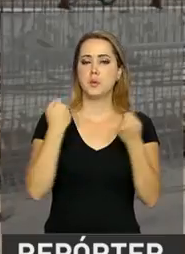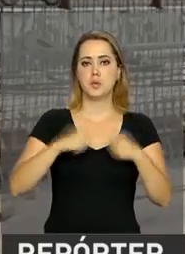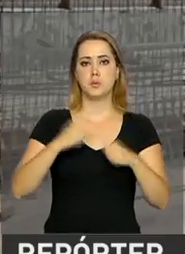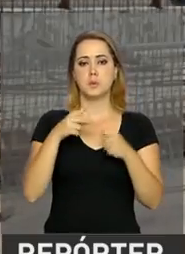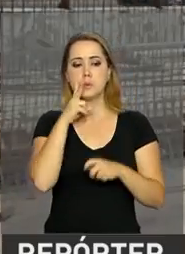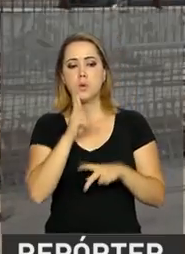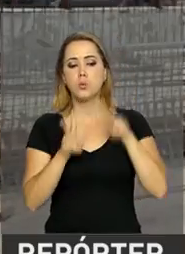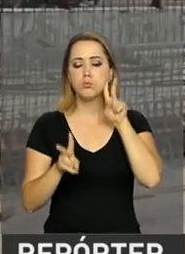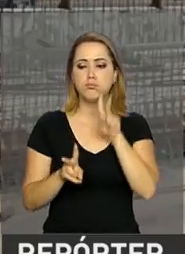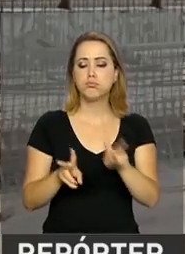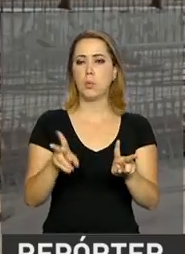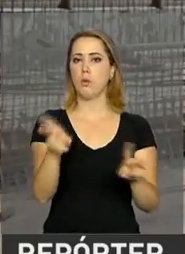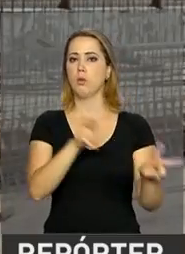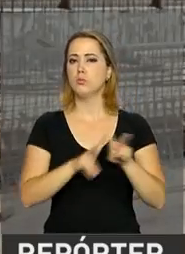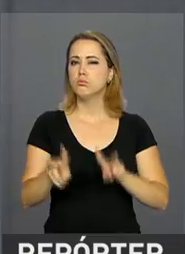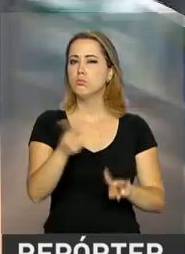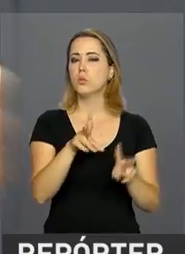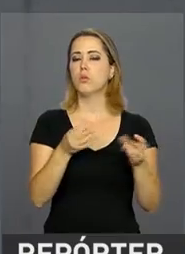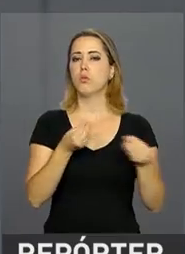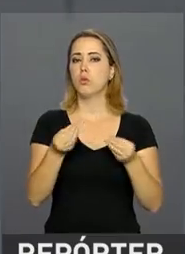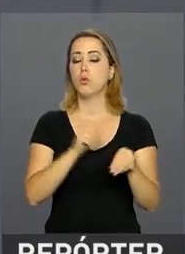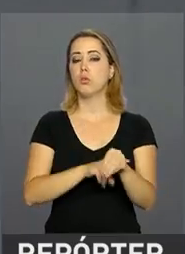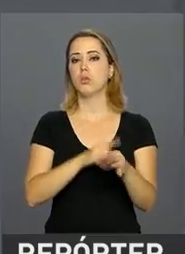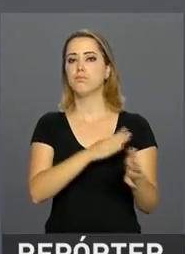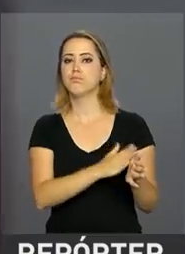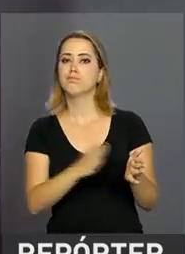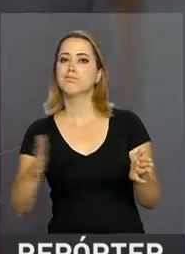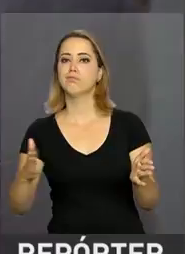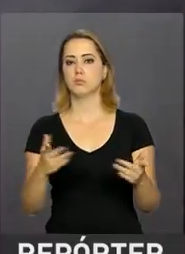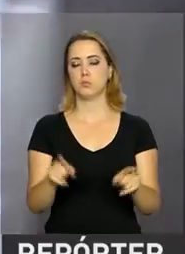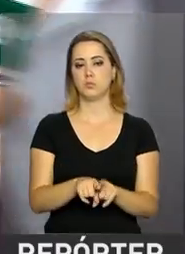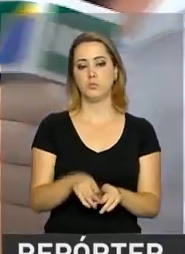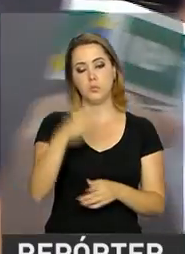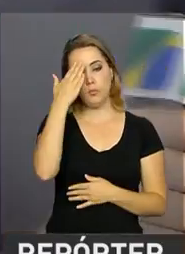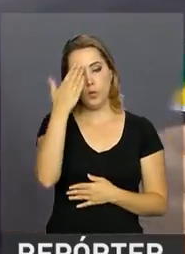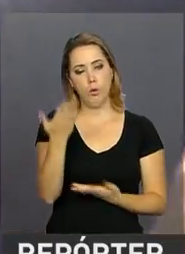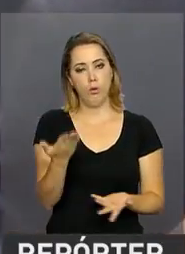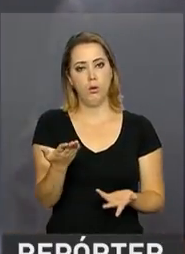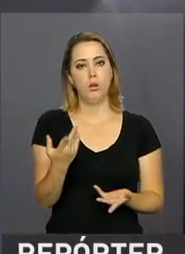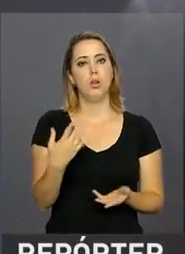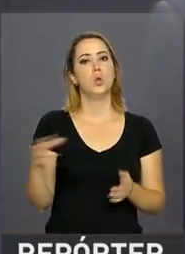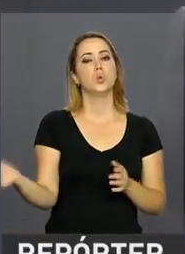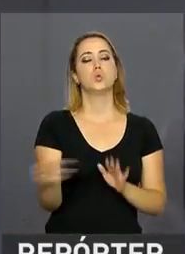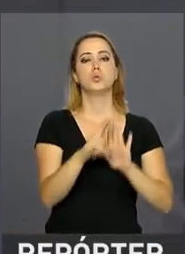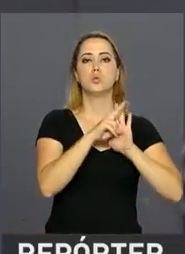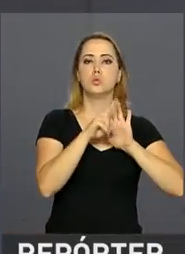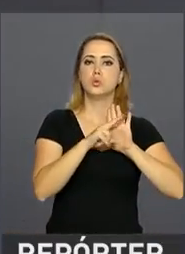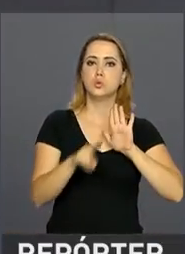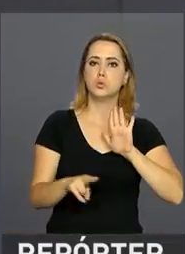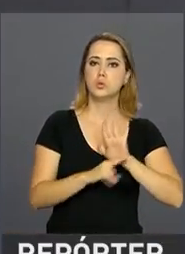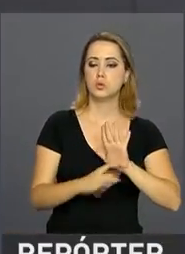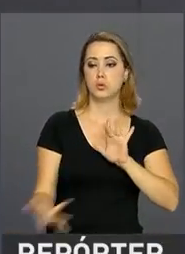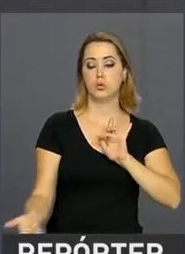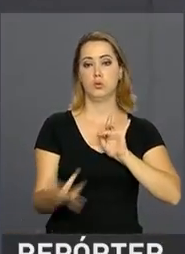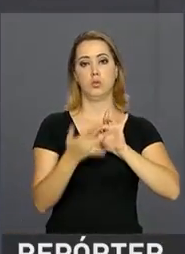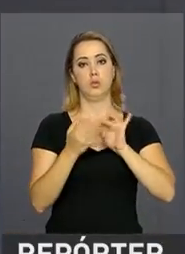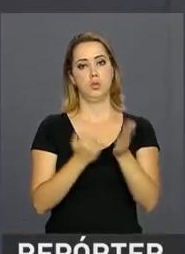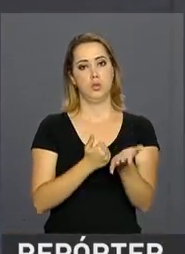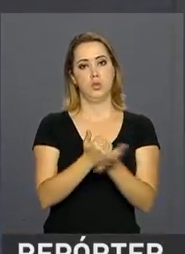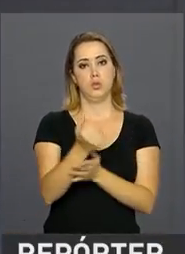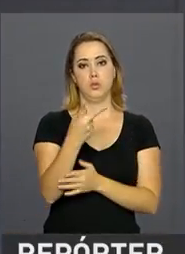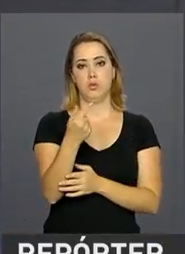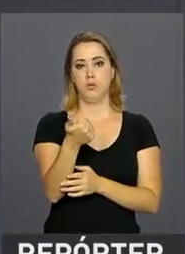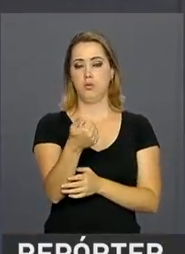que ter um monitoramento efetivo dessa execução Obrigado diretora as regras valem para os novos convênios firmados a partir de